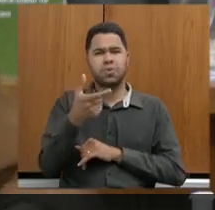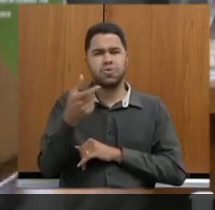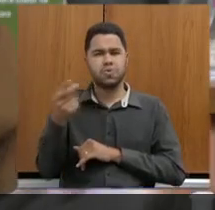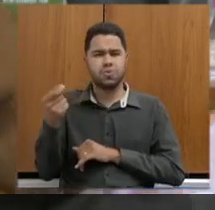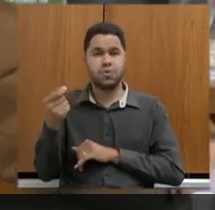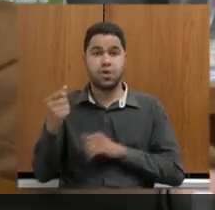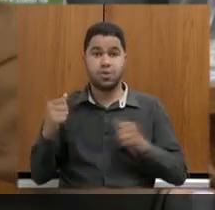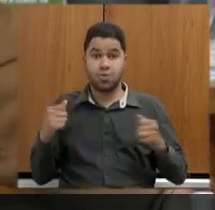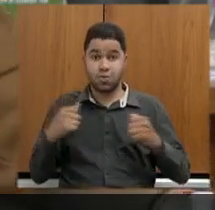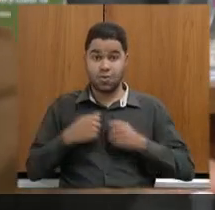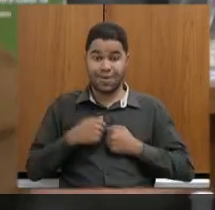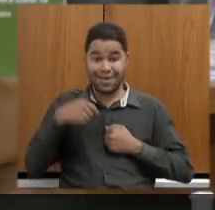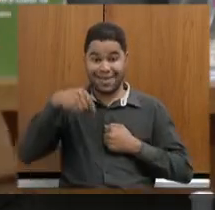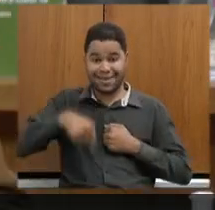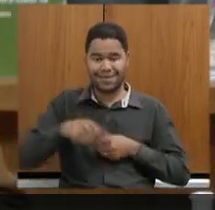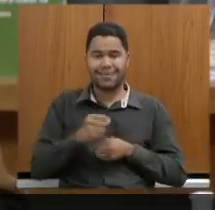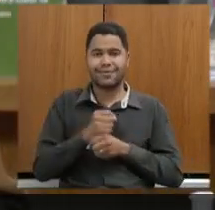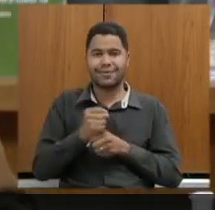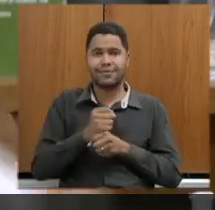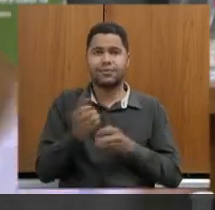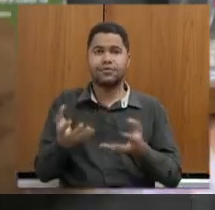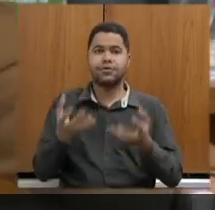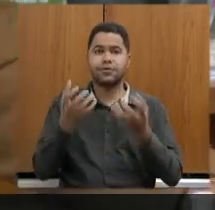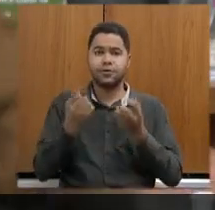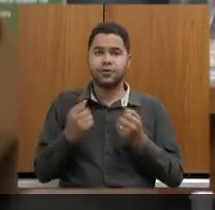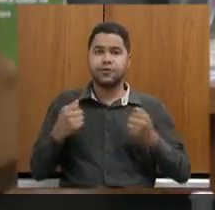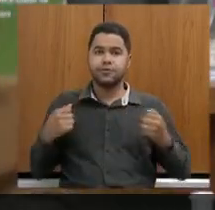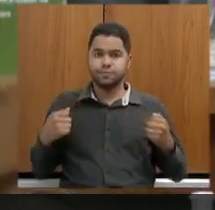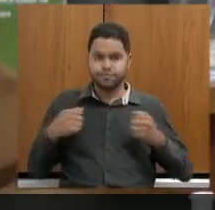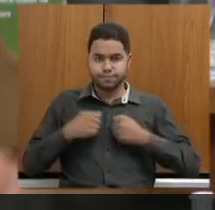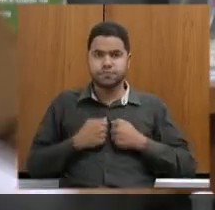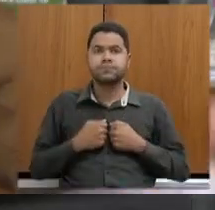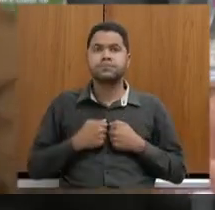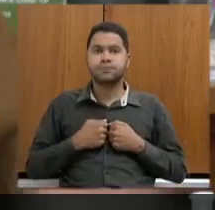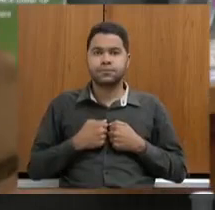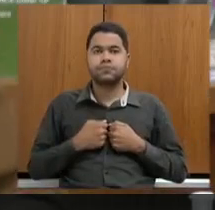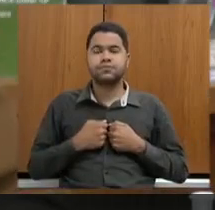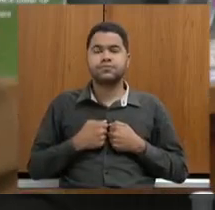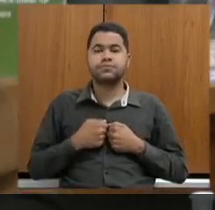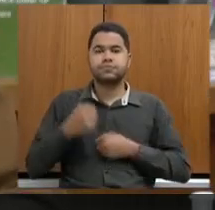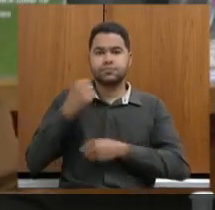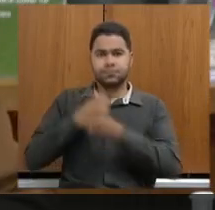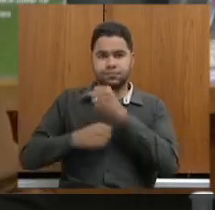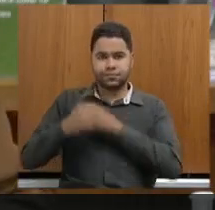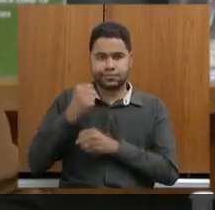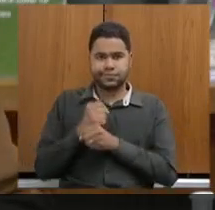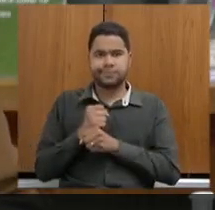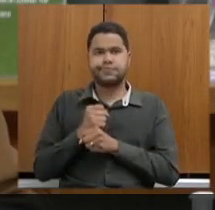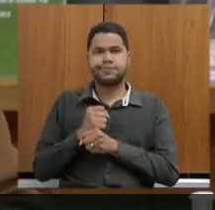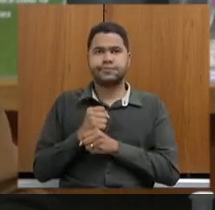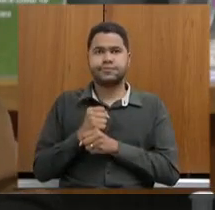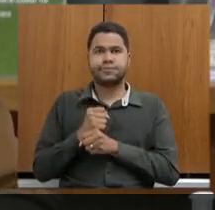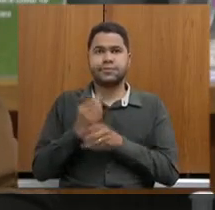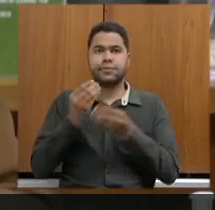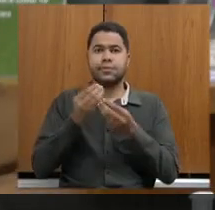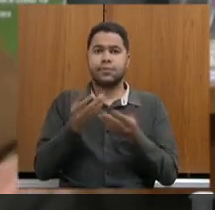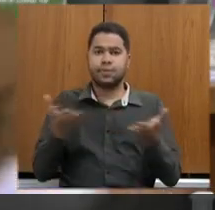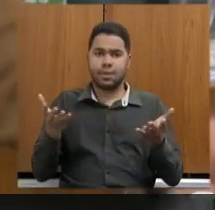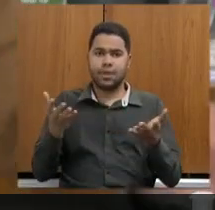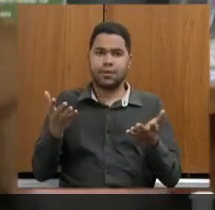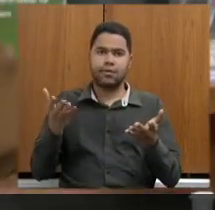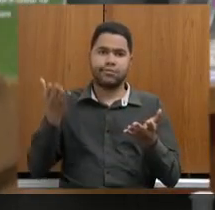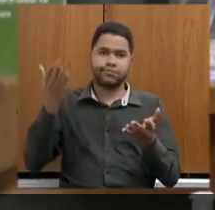aproximadamente colete esse ano recebendo também os coletes no ano passado que estava para ser entregue